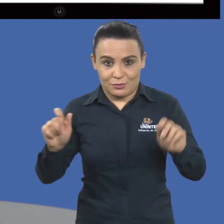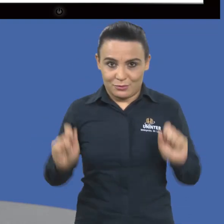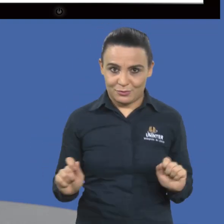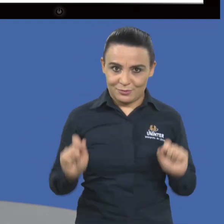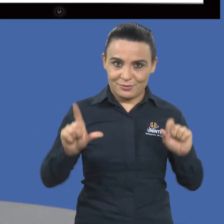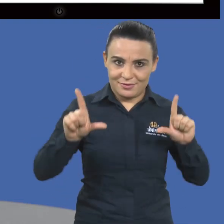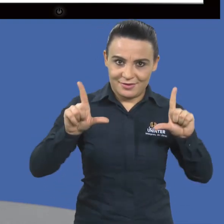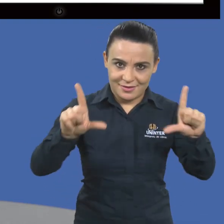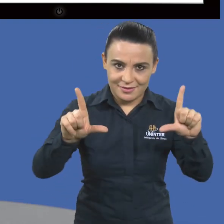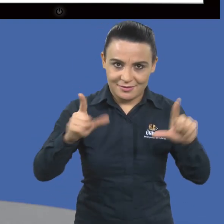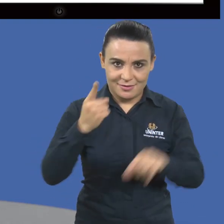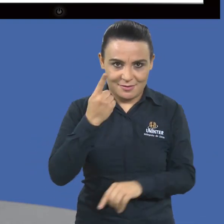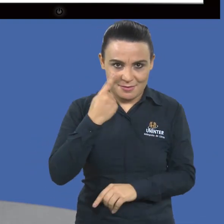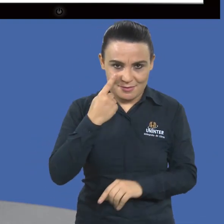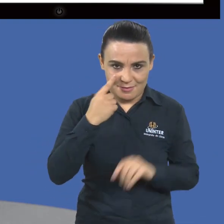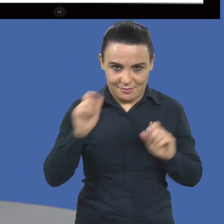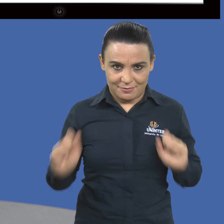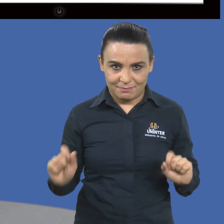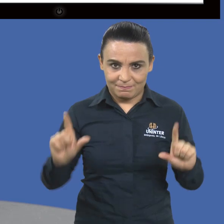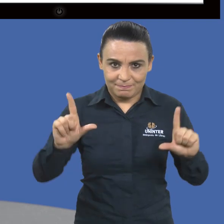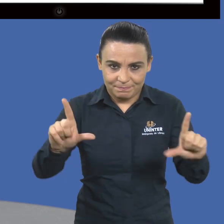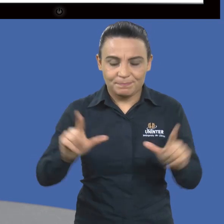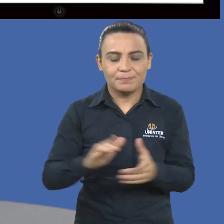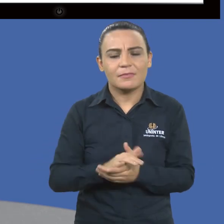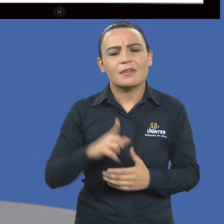Nessa outra lâmina, eu estou mostrando